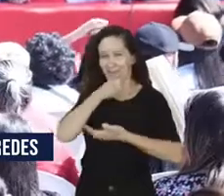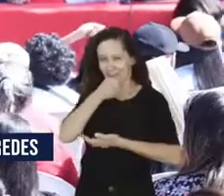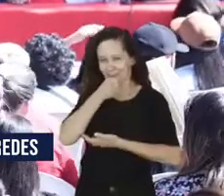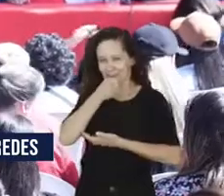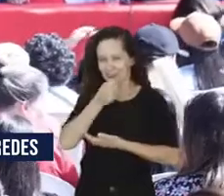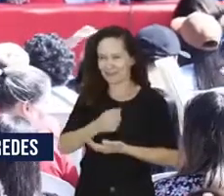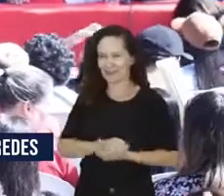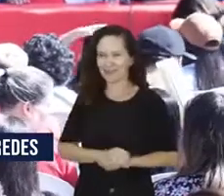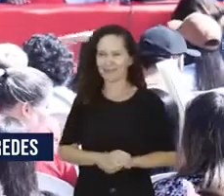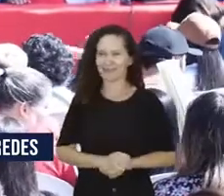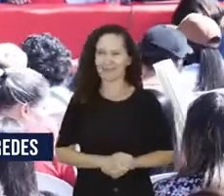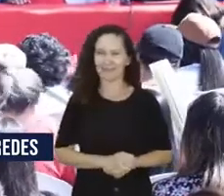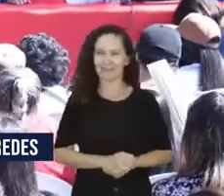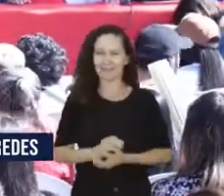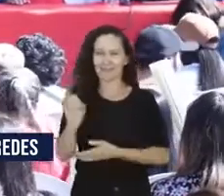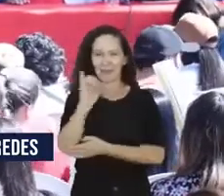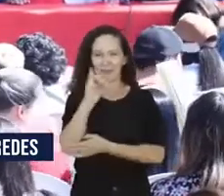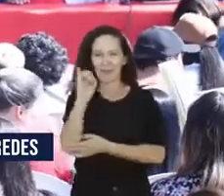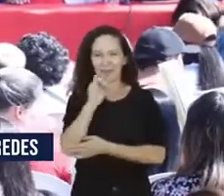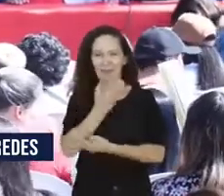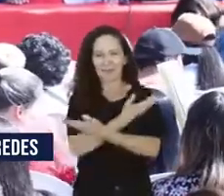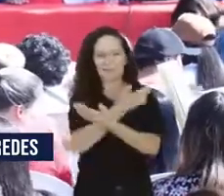oi aqui pra esse povo bonito, né?